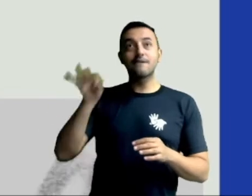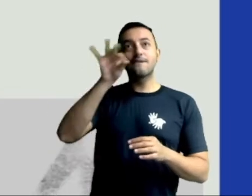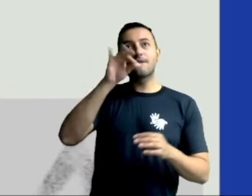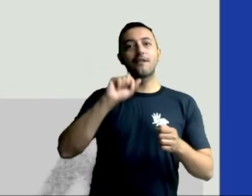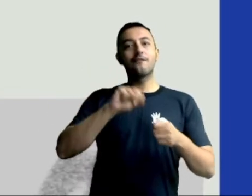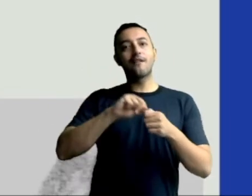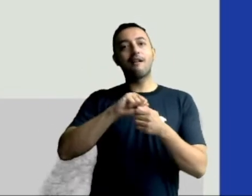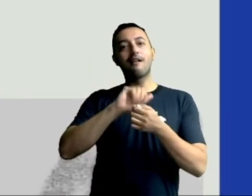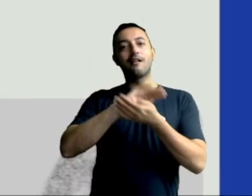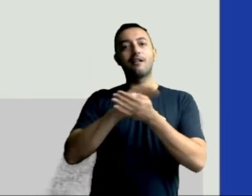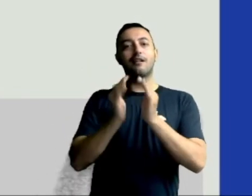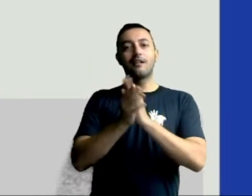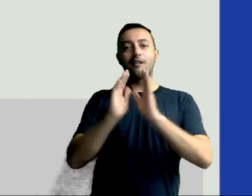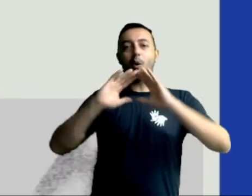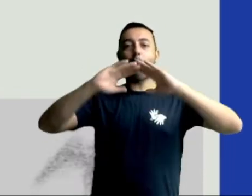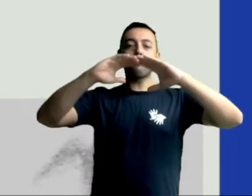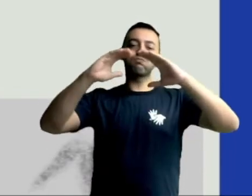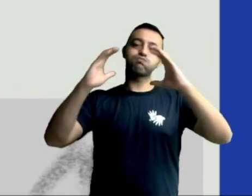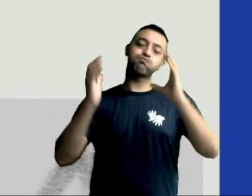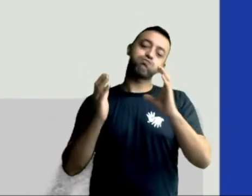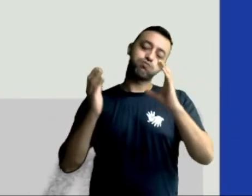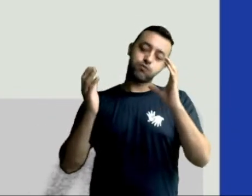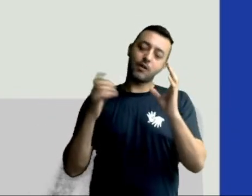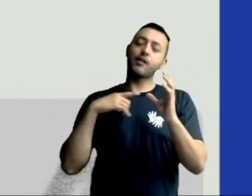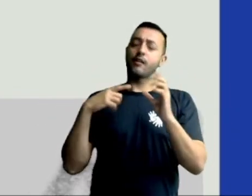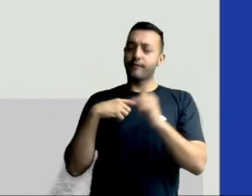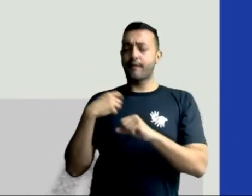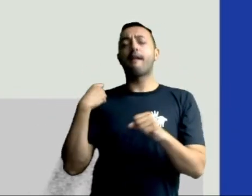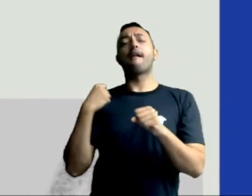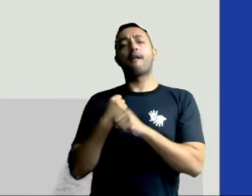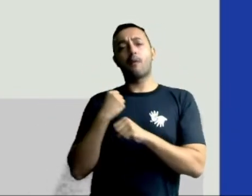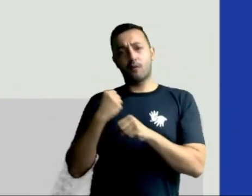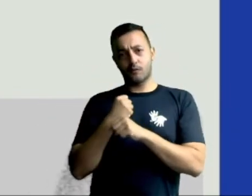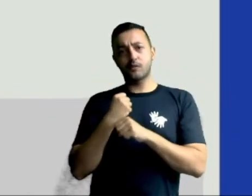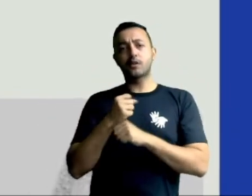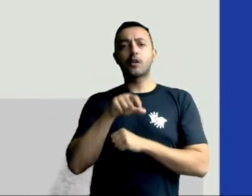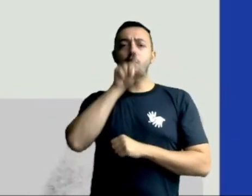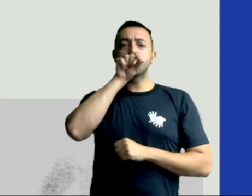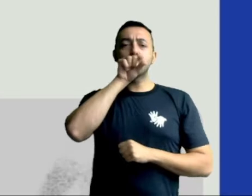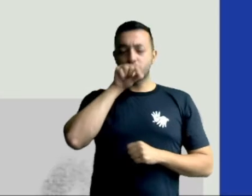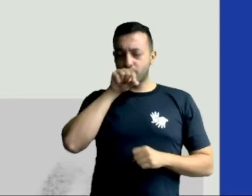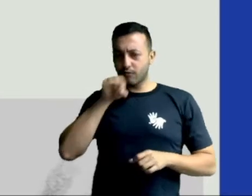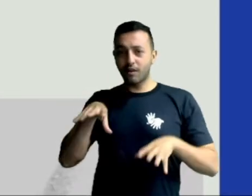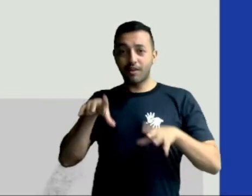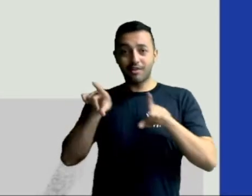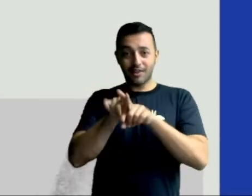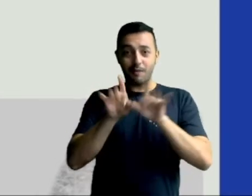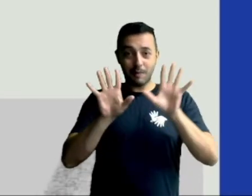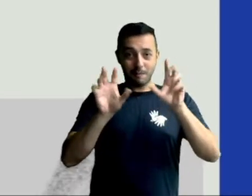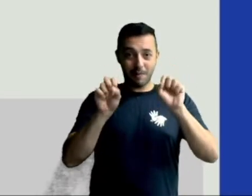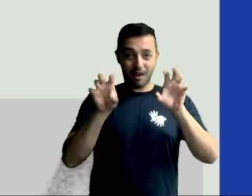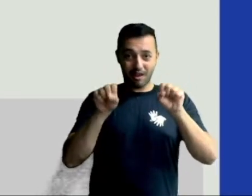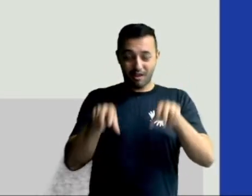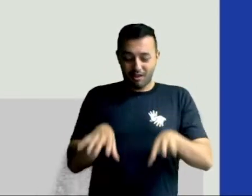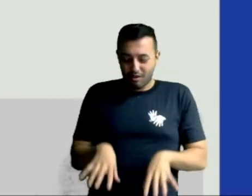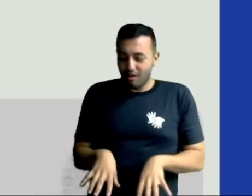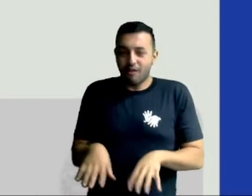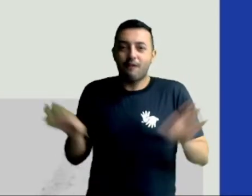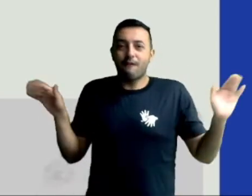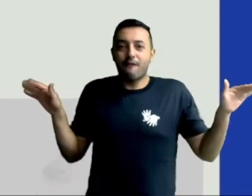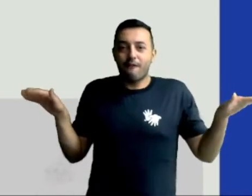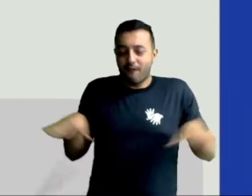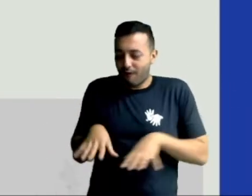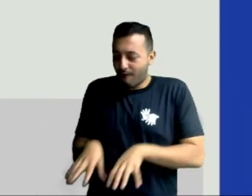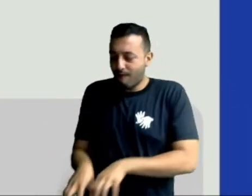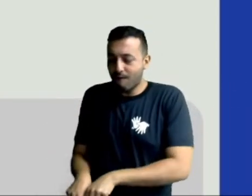e o macho participam aí da construção usando o bico e os pés para modelar o barro